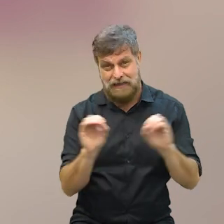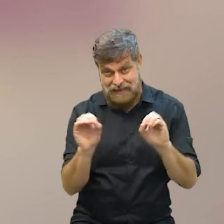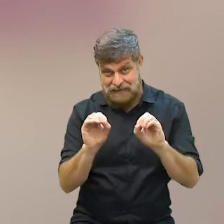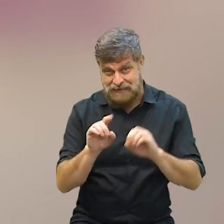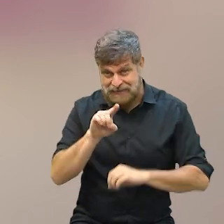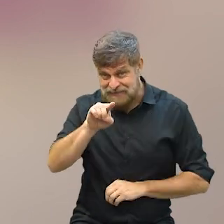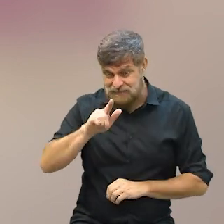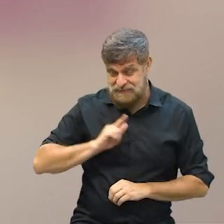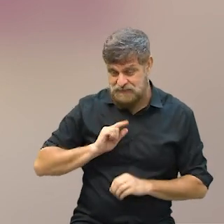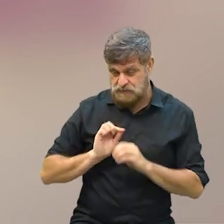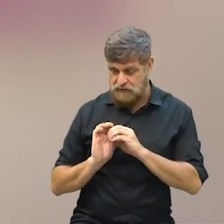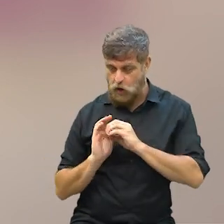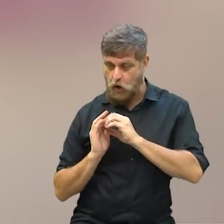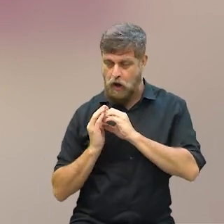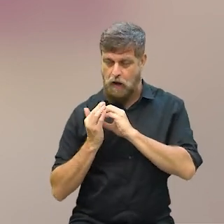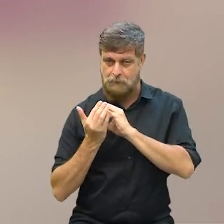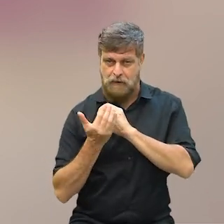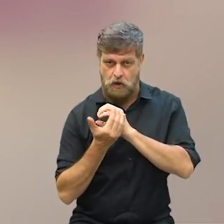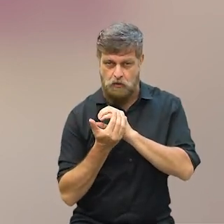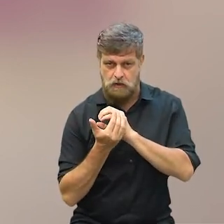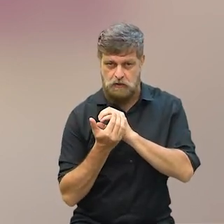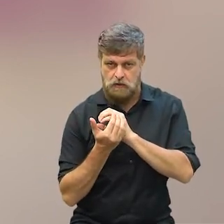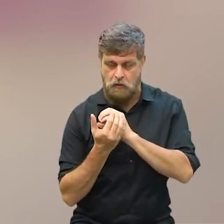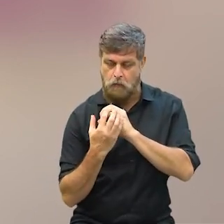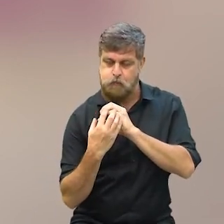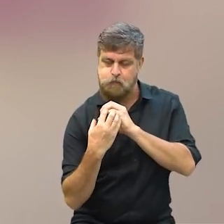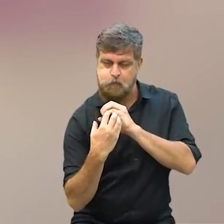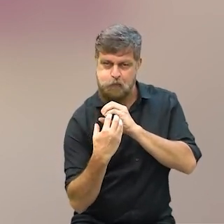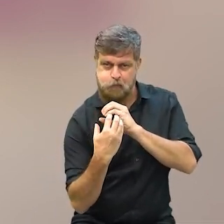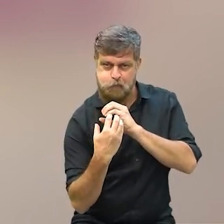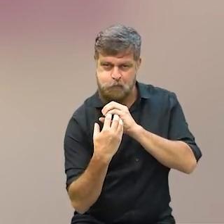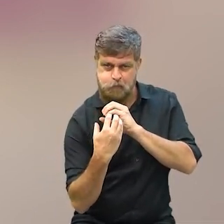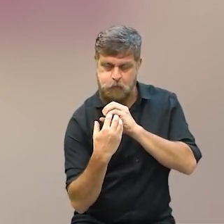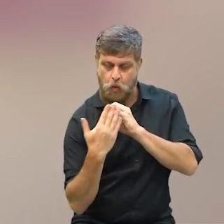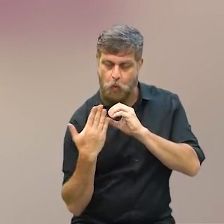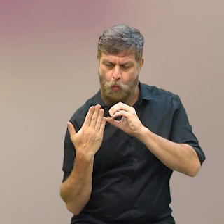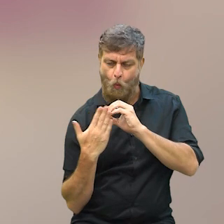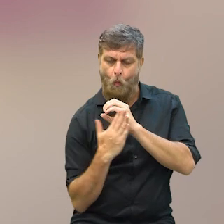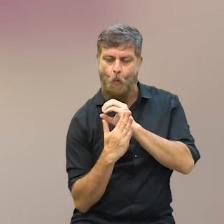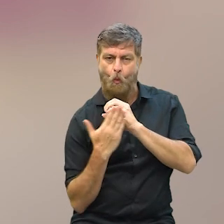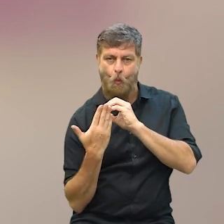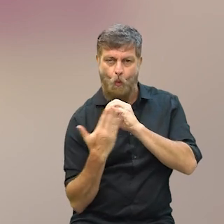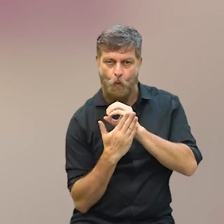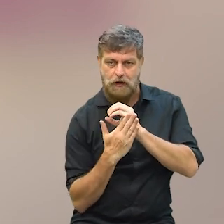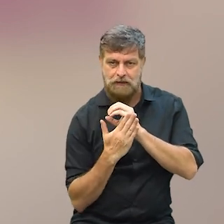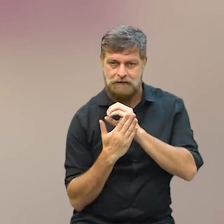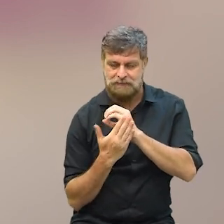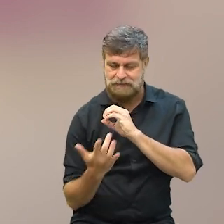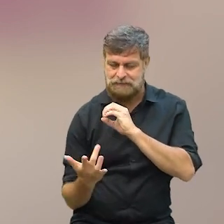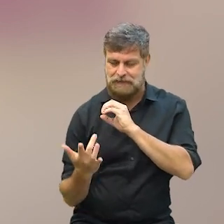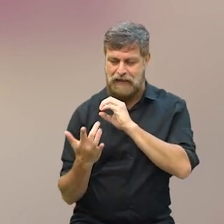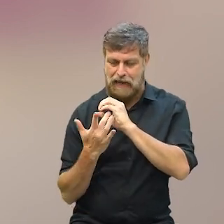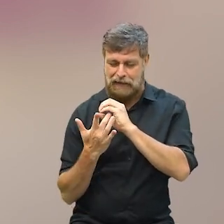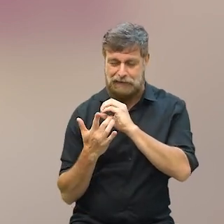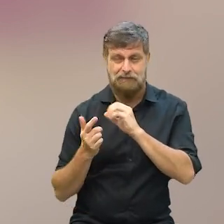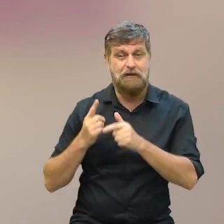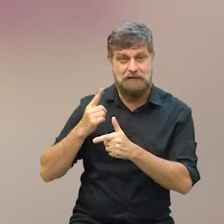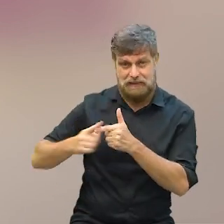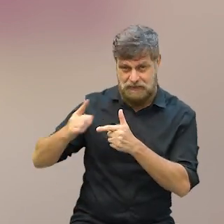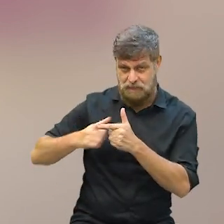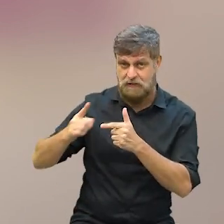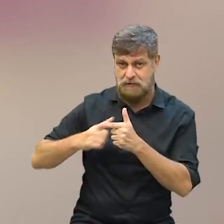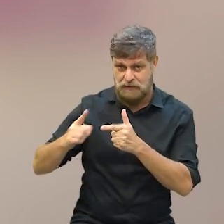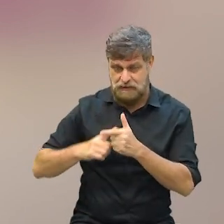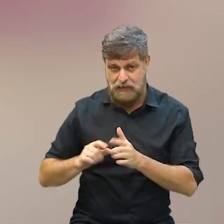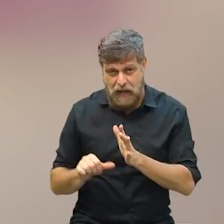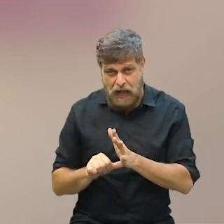problema. Só que se você tiver uma córnea mais curva ou mais plana, essas lentes vão causar problema no seu olho.